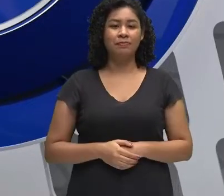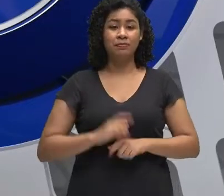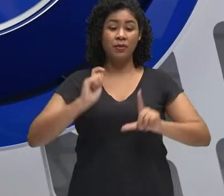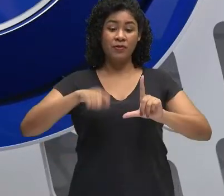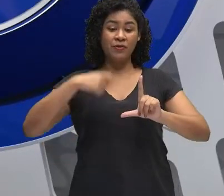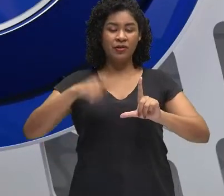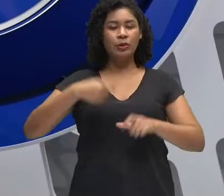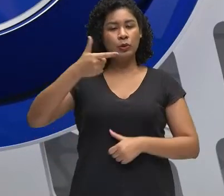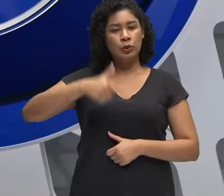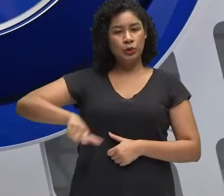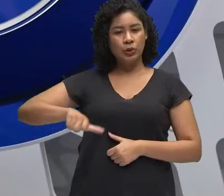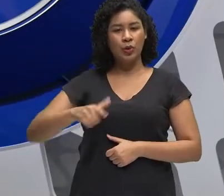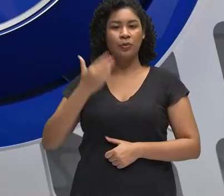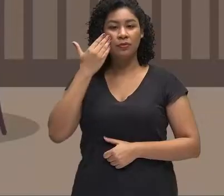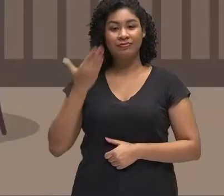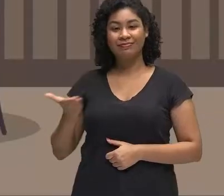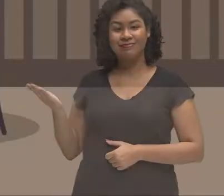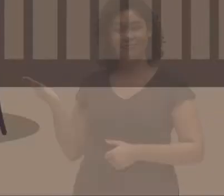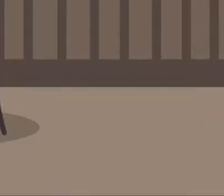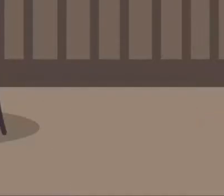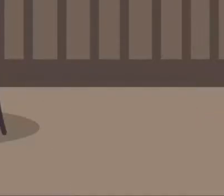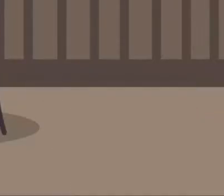vídeo, do nosso diálogo, tudo bem?